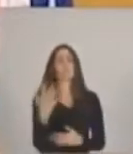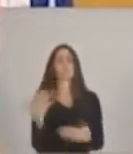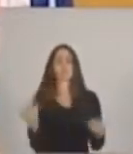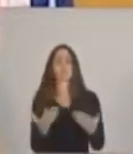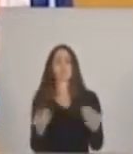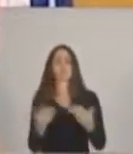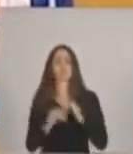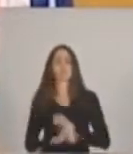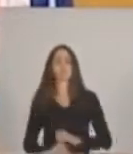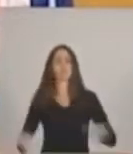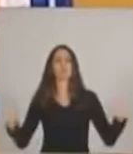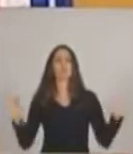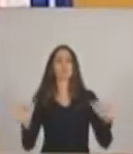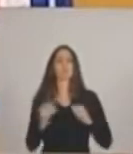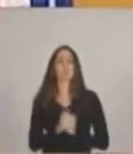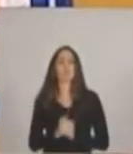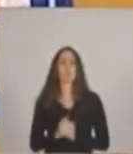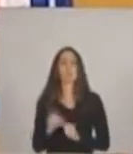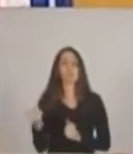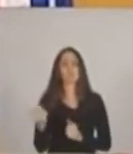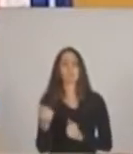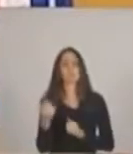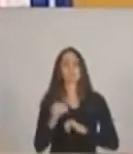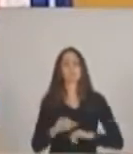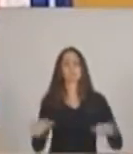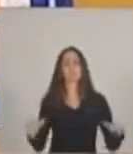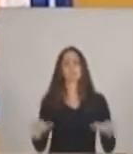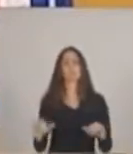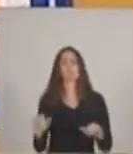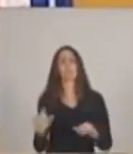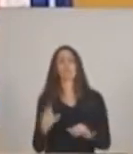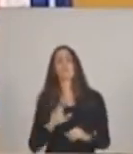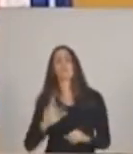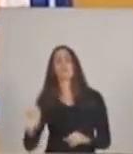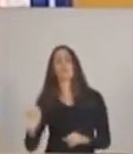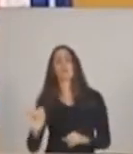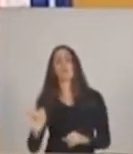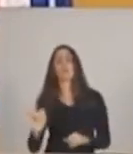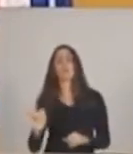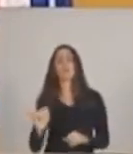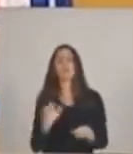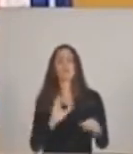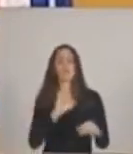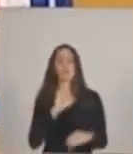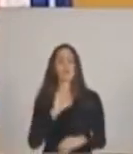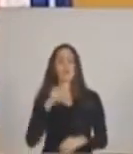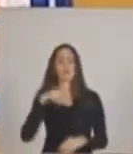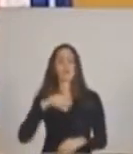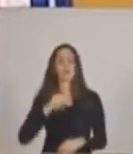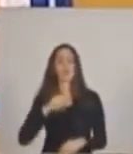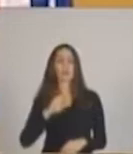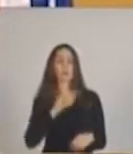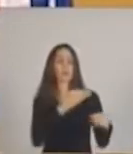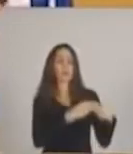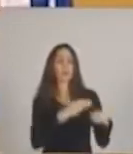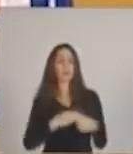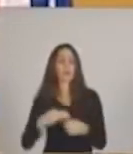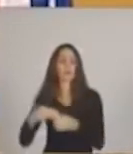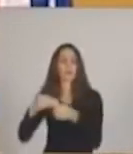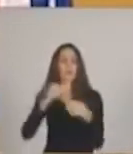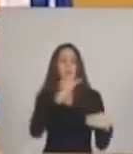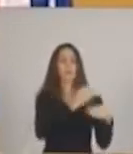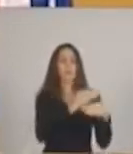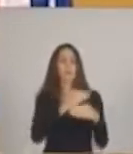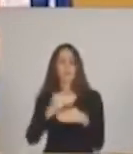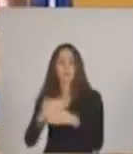do Tribunal de Justiça, ela viesse poder ser declarada nas comarcas, em alguns municípios. Ficou demonstrado